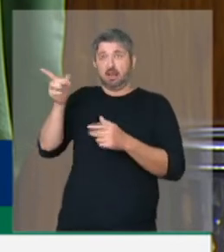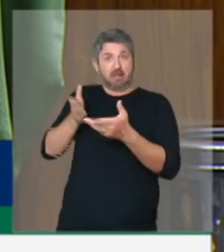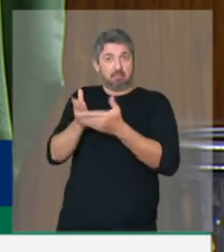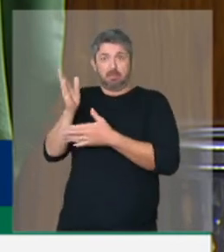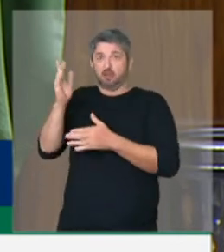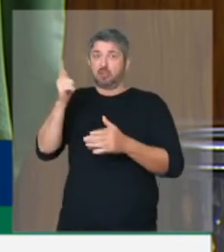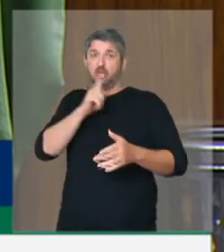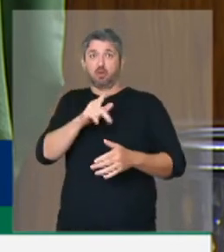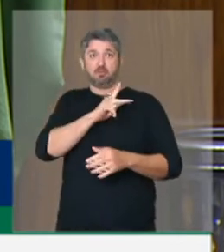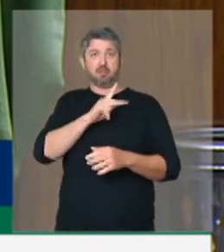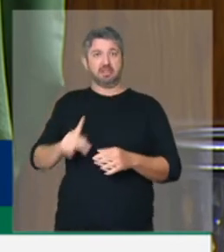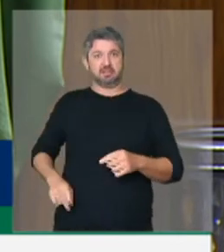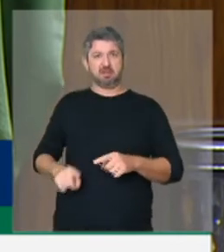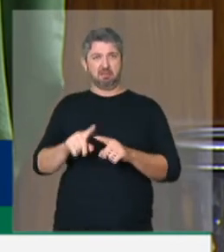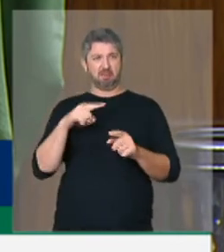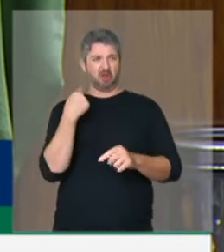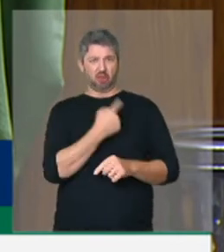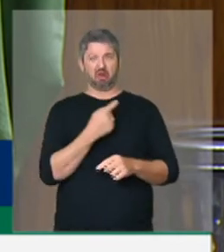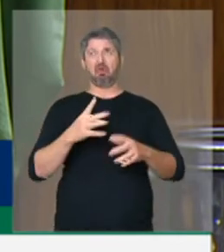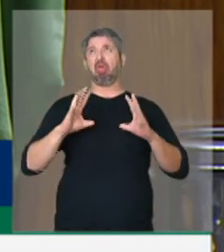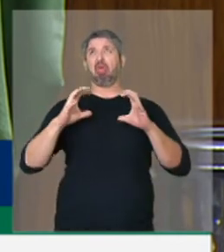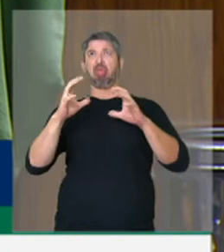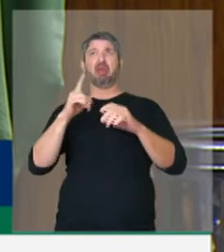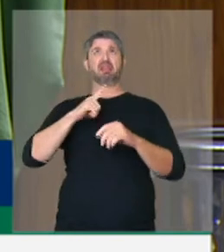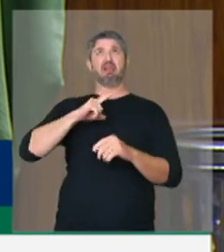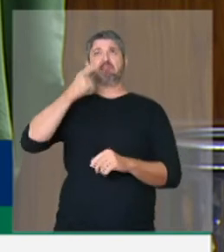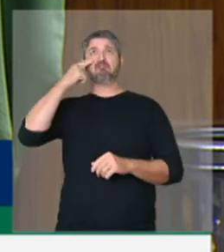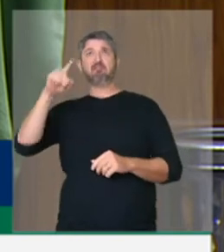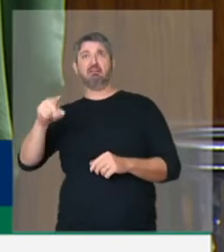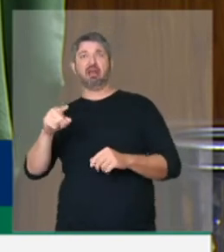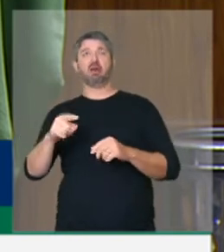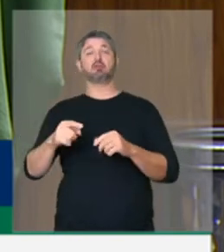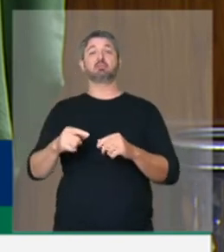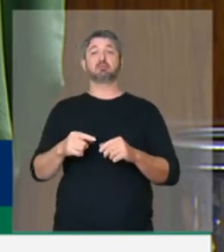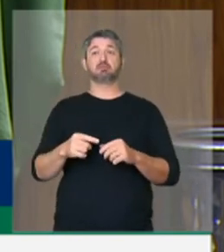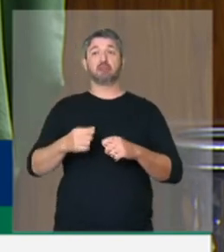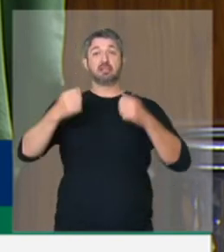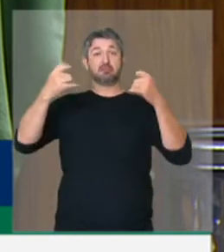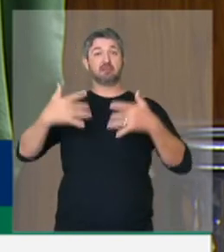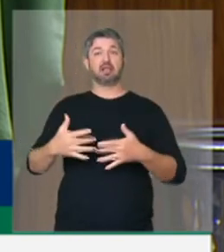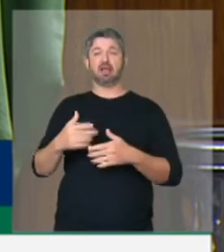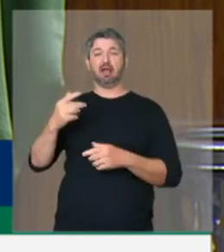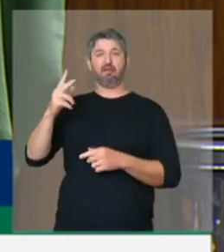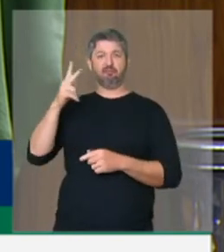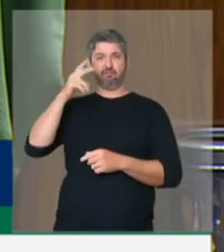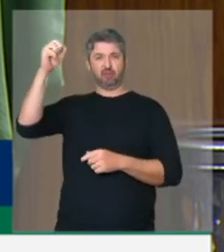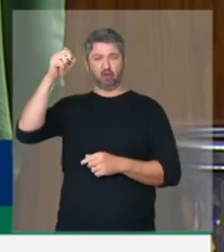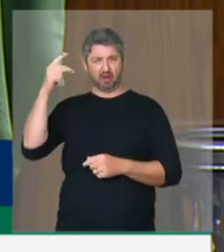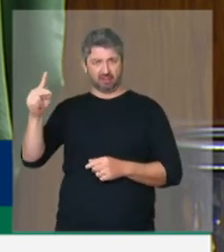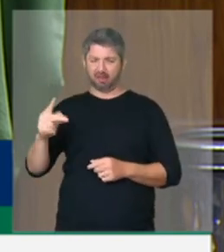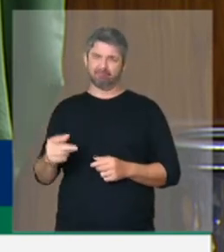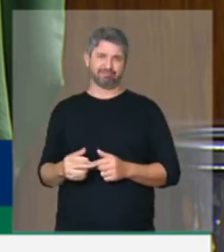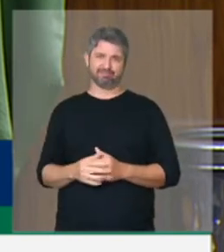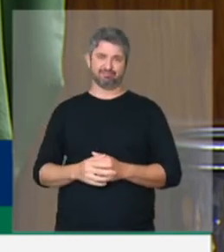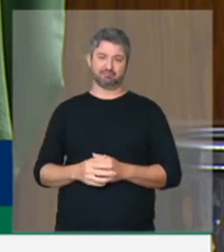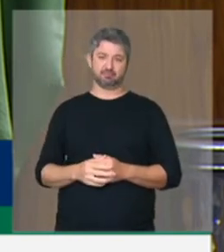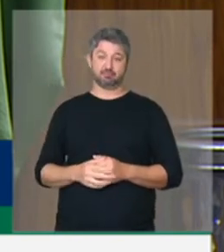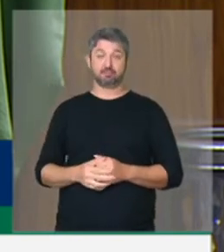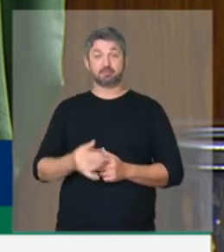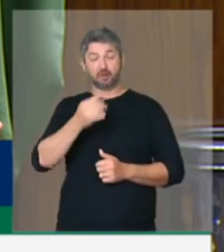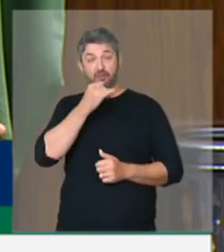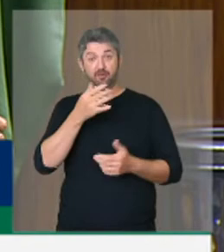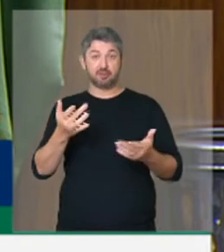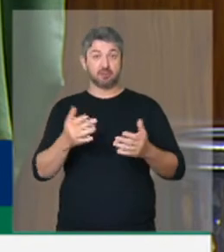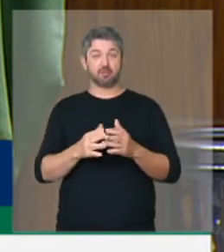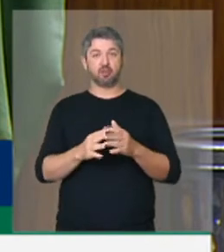não dissemos que houve fraude nas urnas para tentar explicar a sua vitória eleitoral. Infelizmente, o